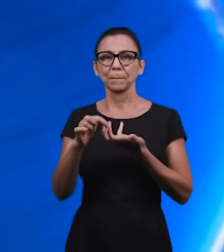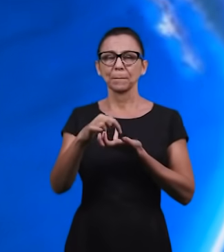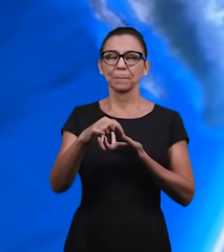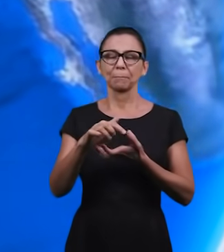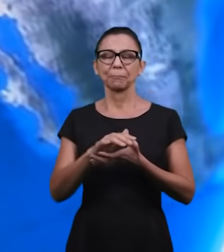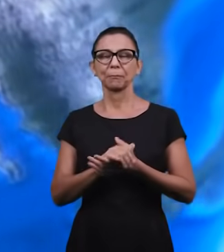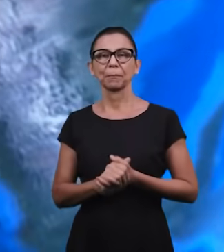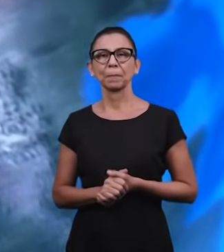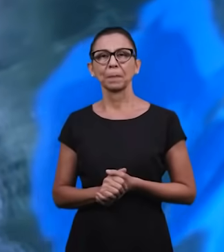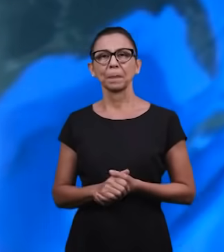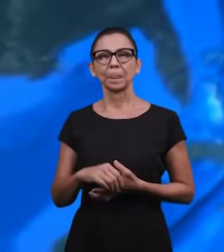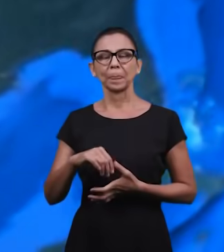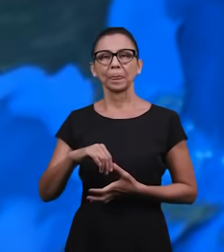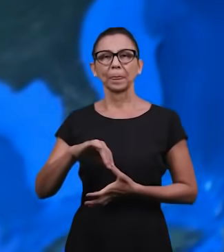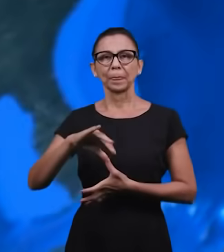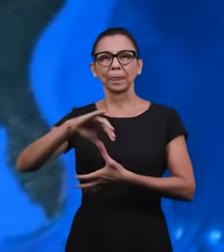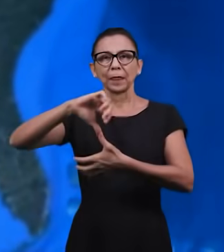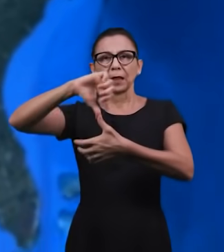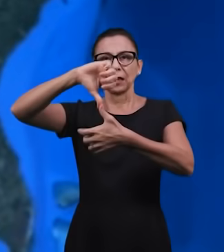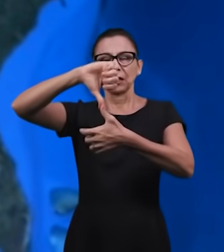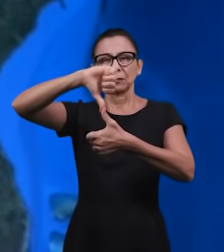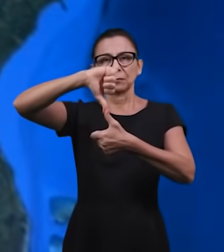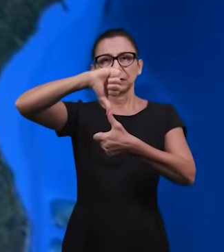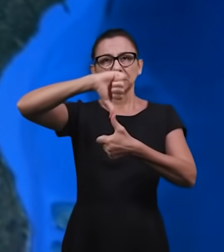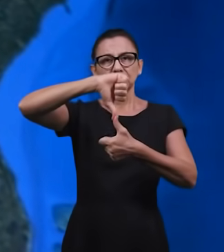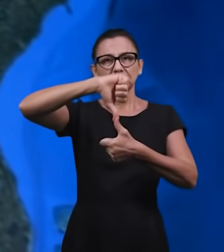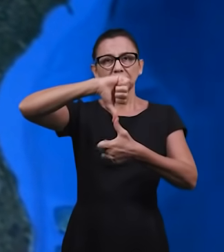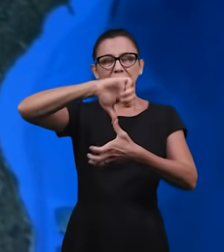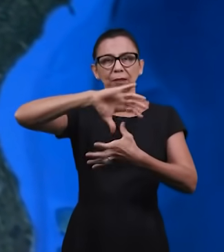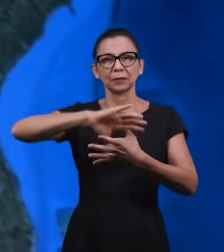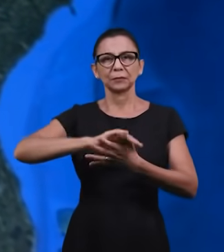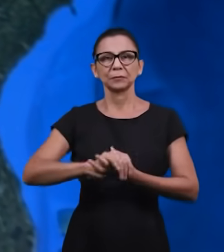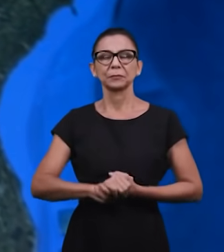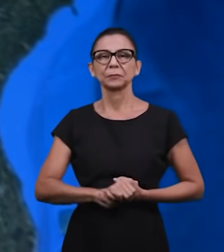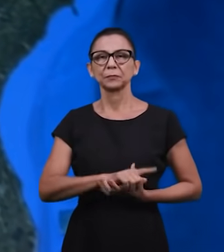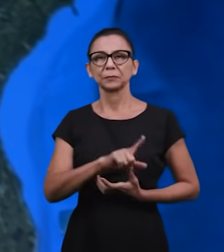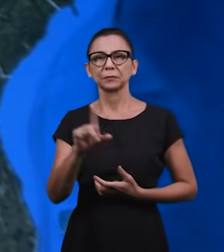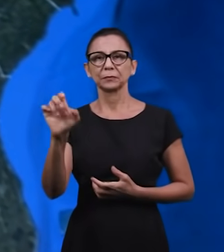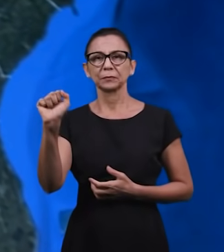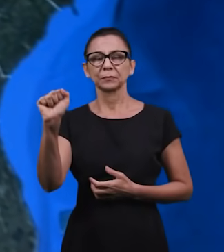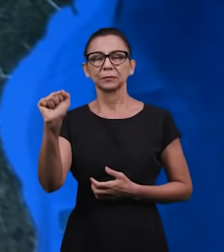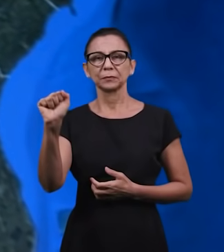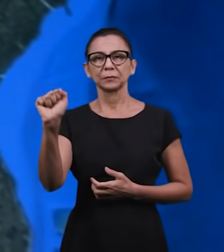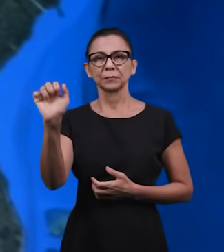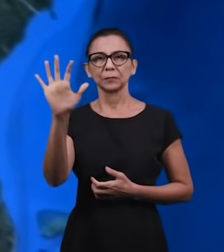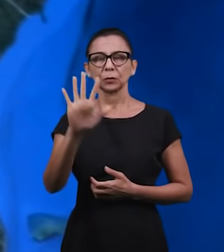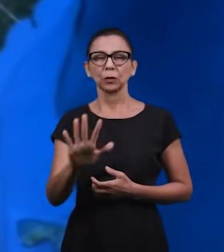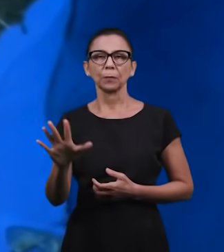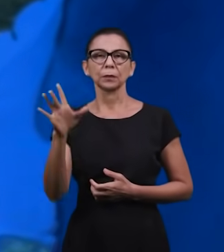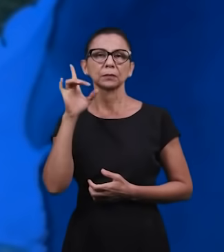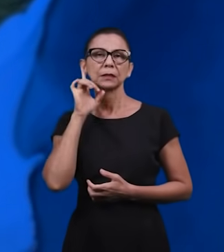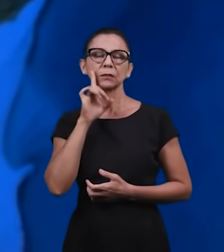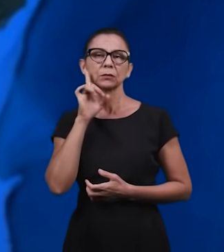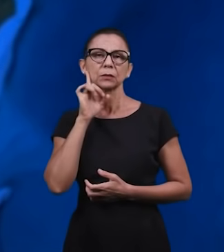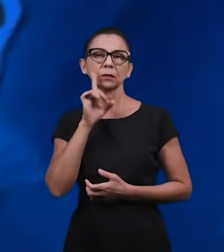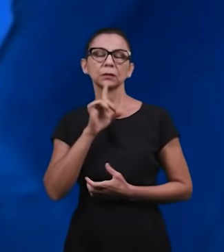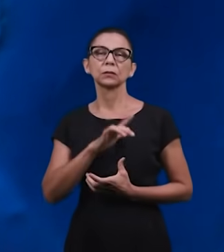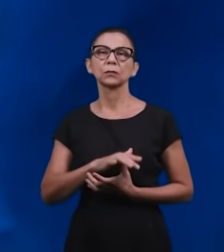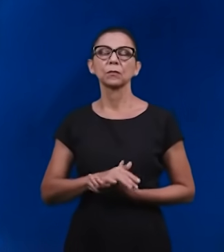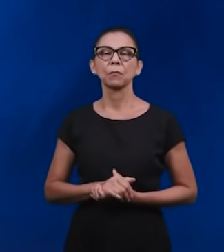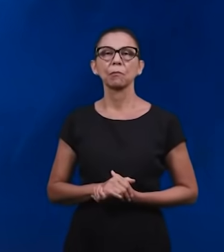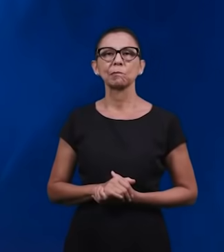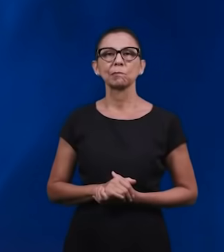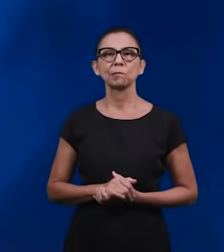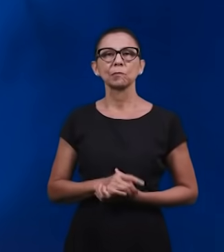América, e lá na América estaremos indo para os Estados Unidos da América, onde dali estaremos